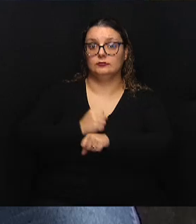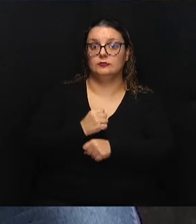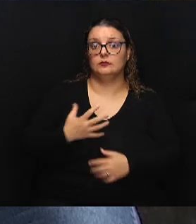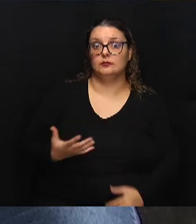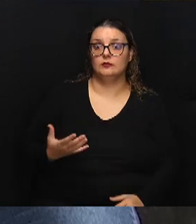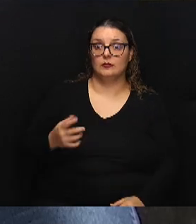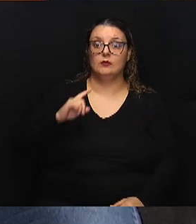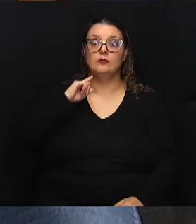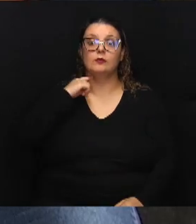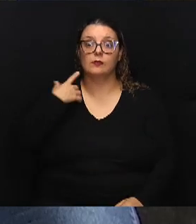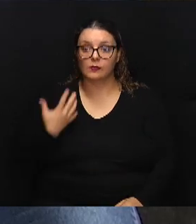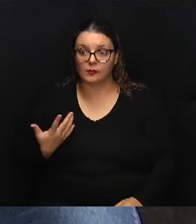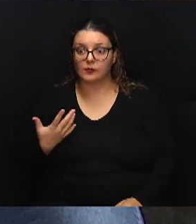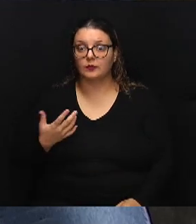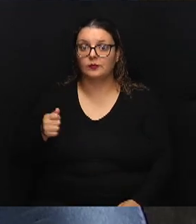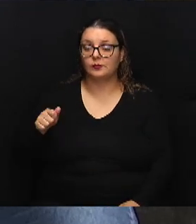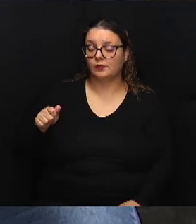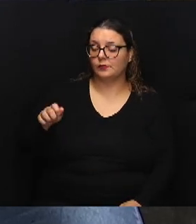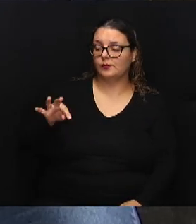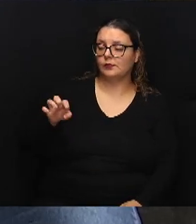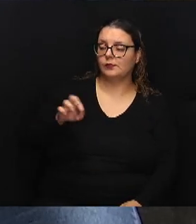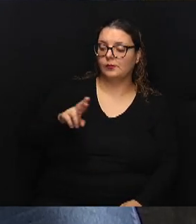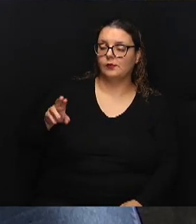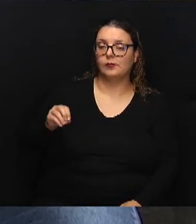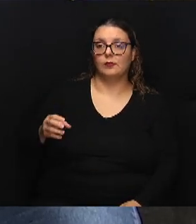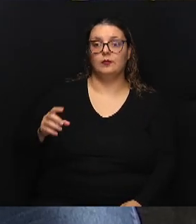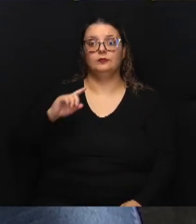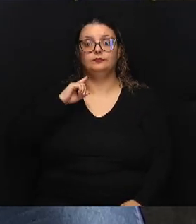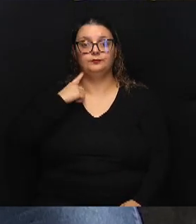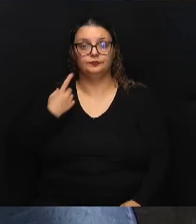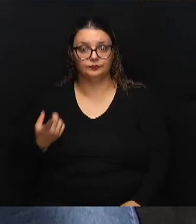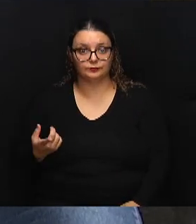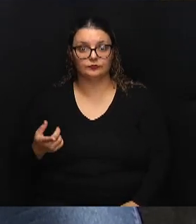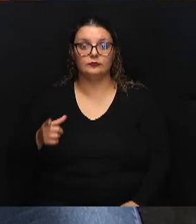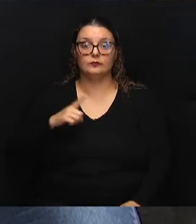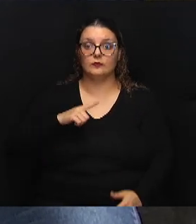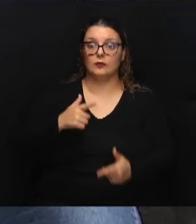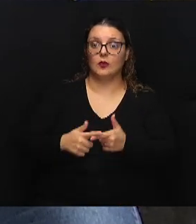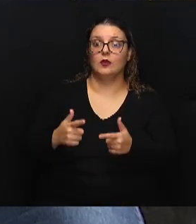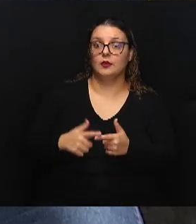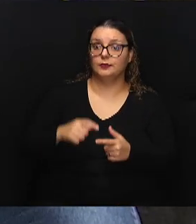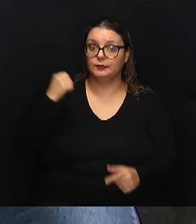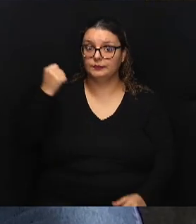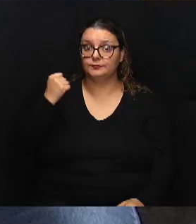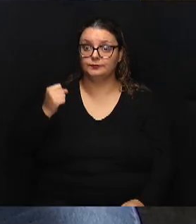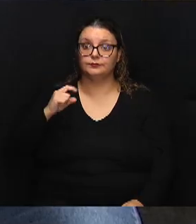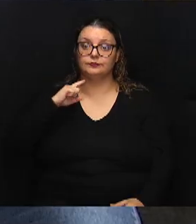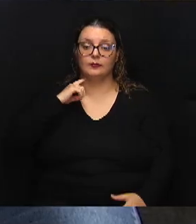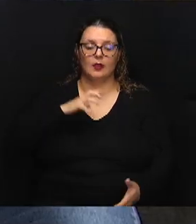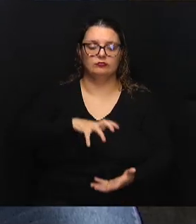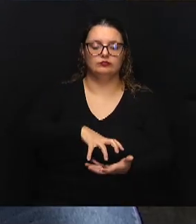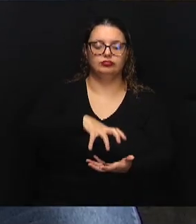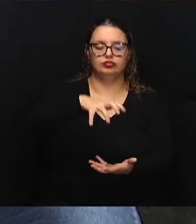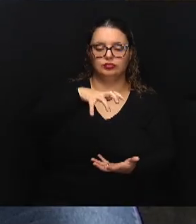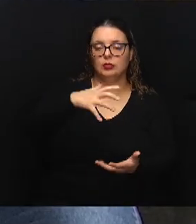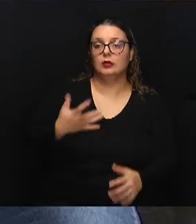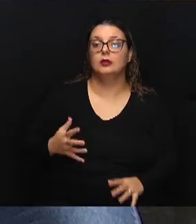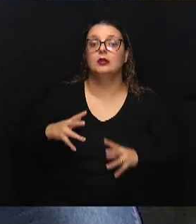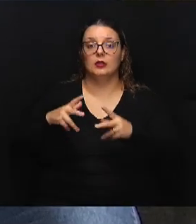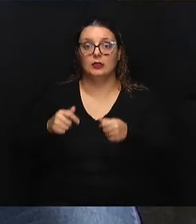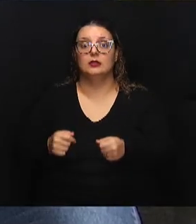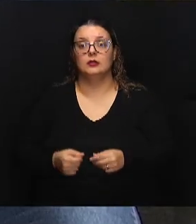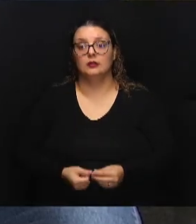lixos. Os aterros sanitários, eles têm um problema gravíssimo de acúmulo de lixo e que faz com que tudo